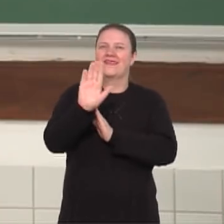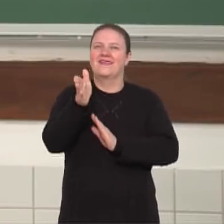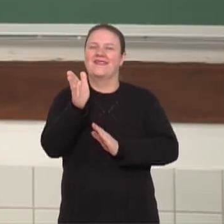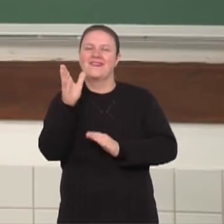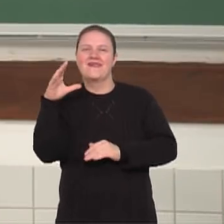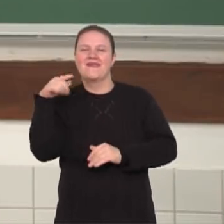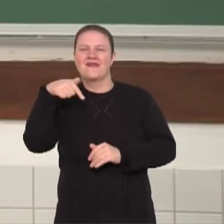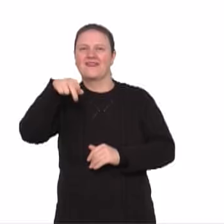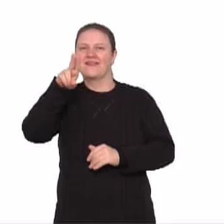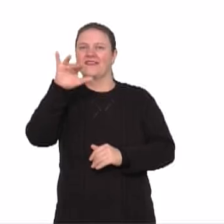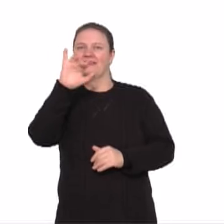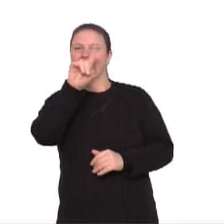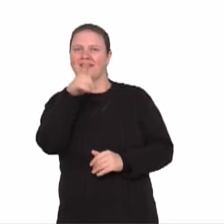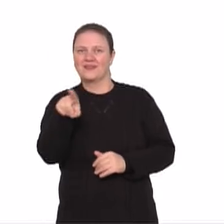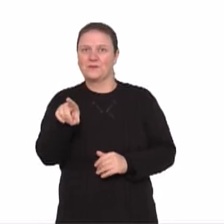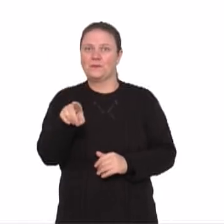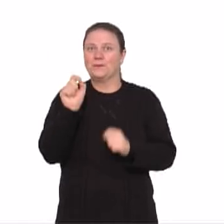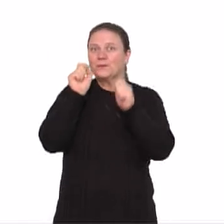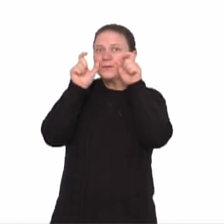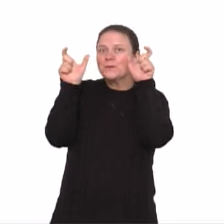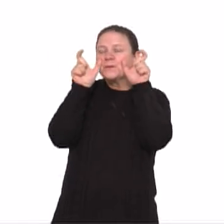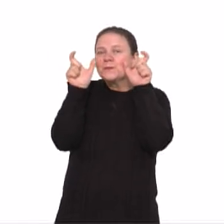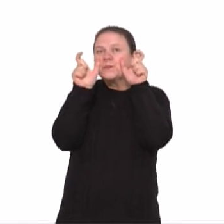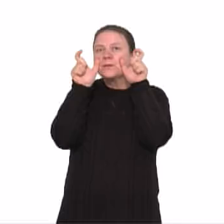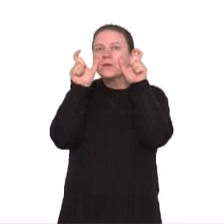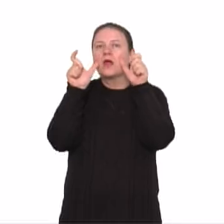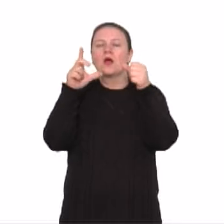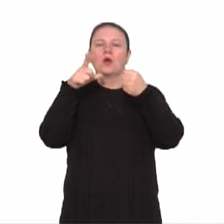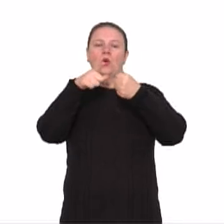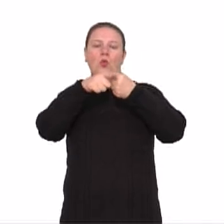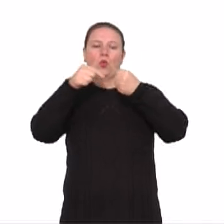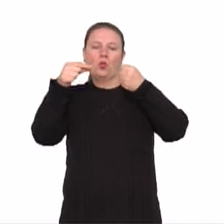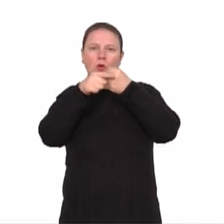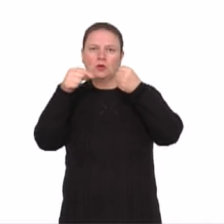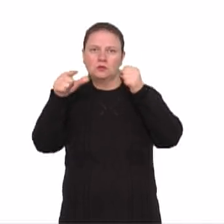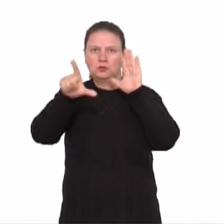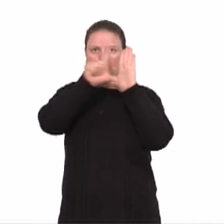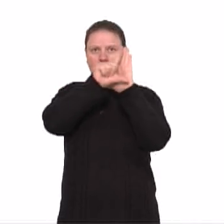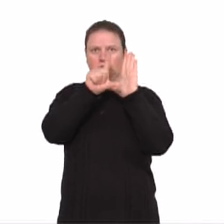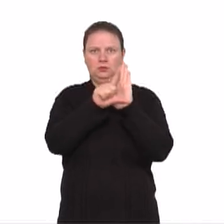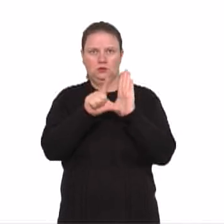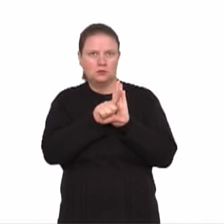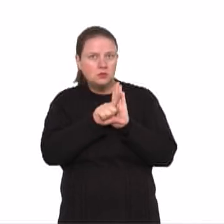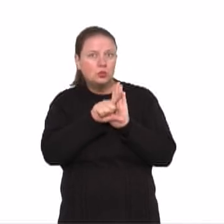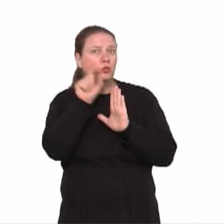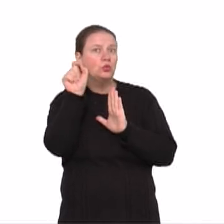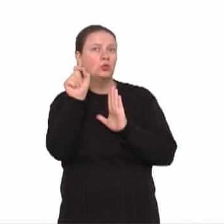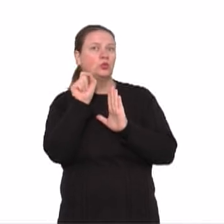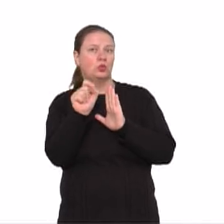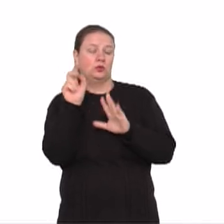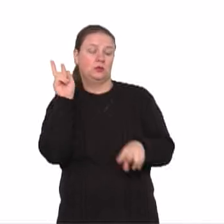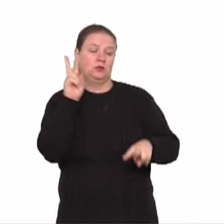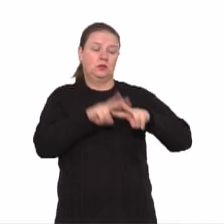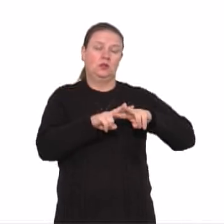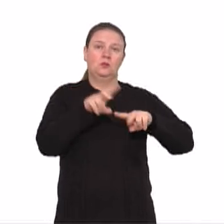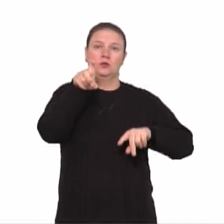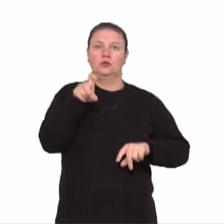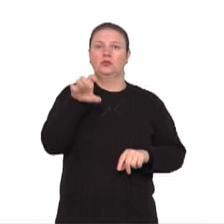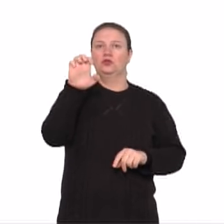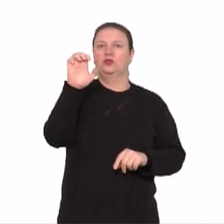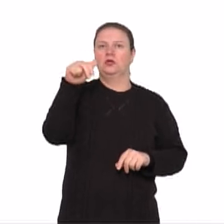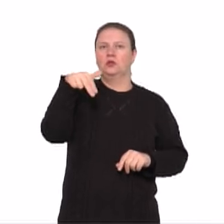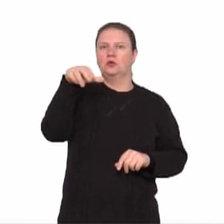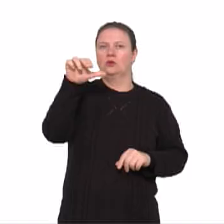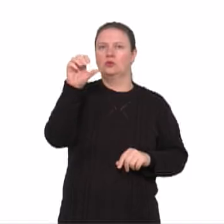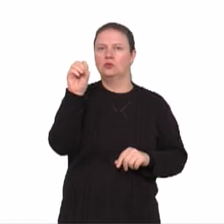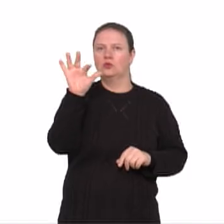aqui. Observe o artigo de lei que tipifica o crime de xenofobia. Serão punidos